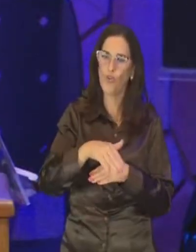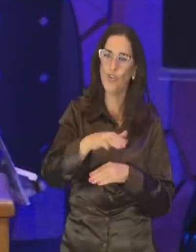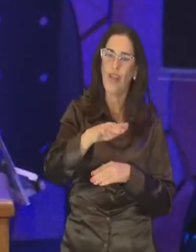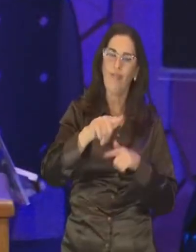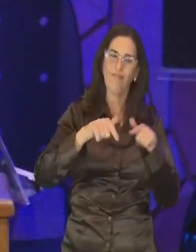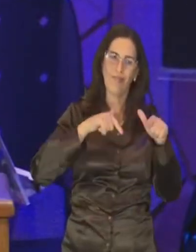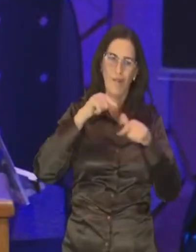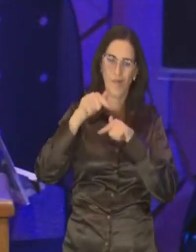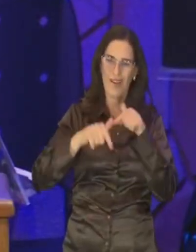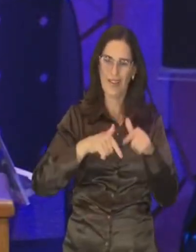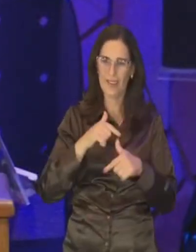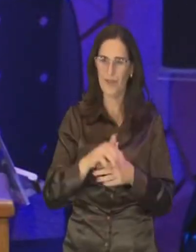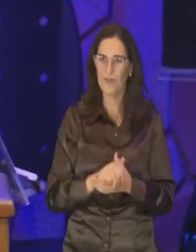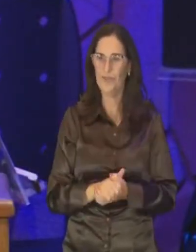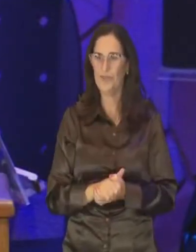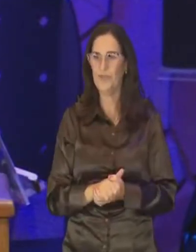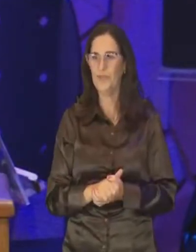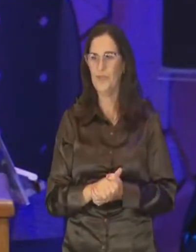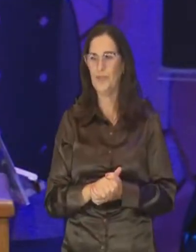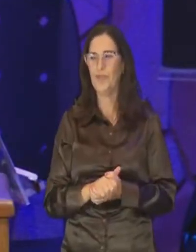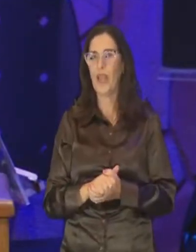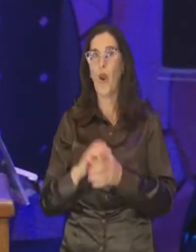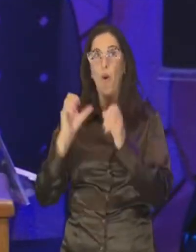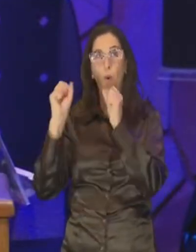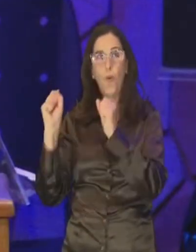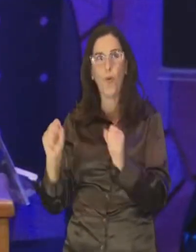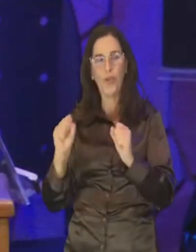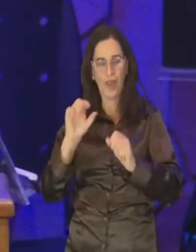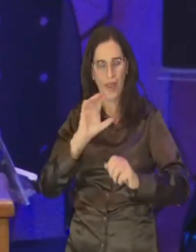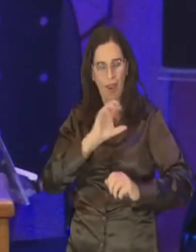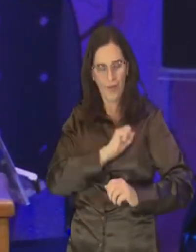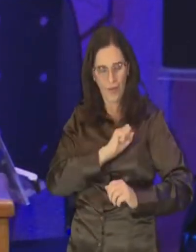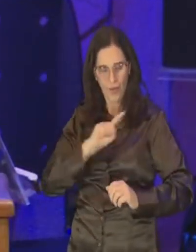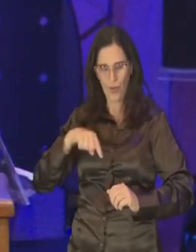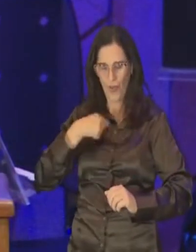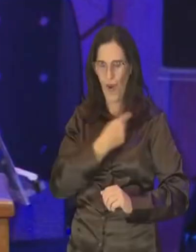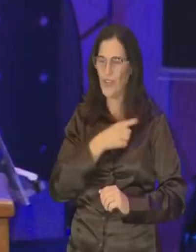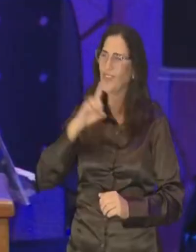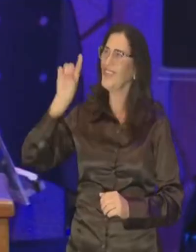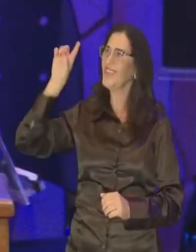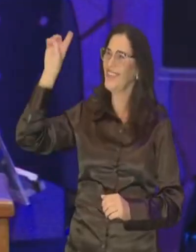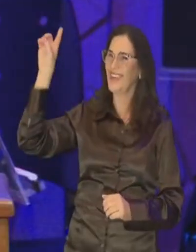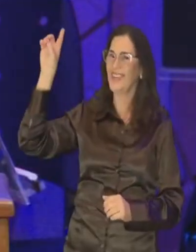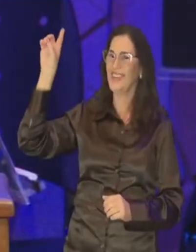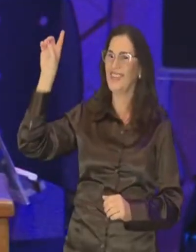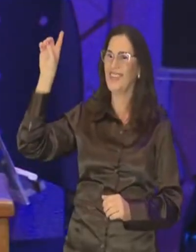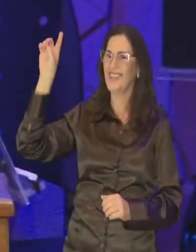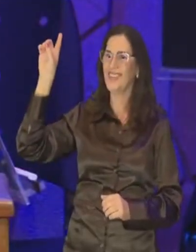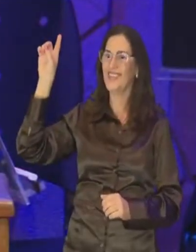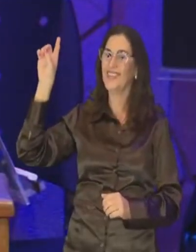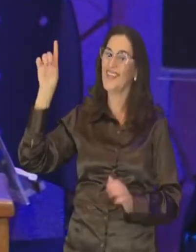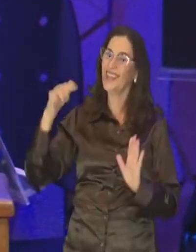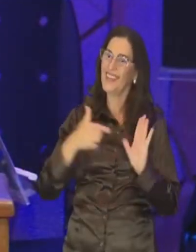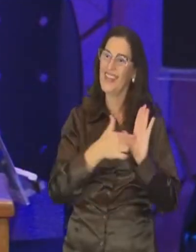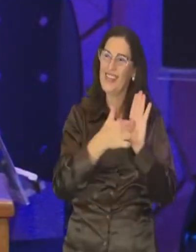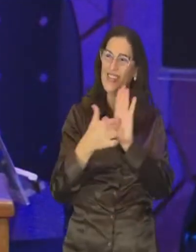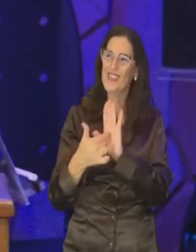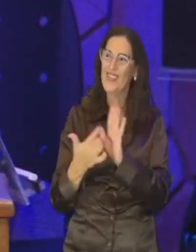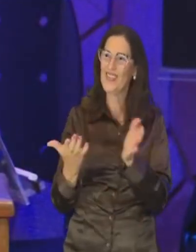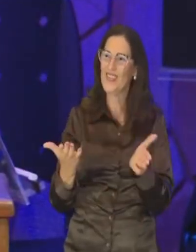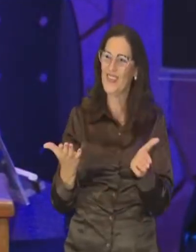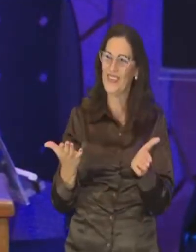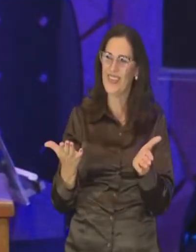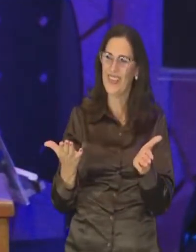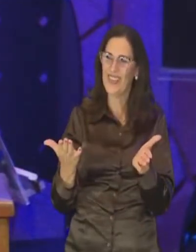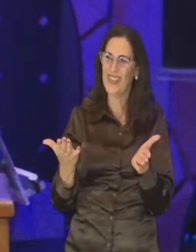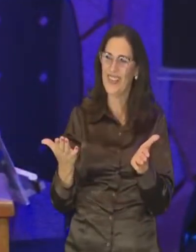família. O poder e o amor do nosso Deus é assim. Ele